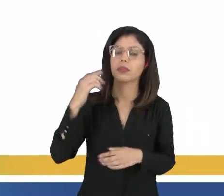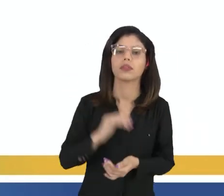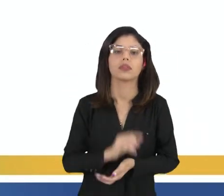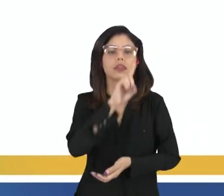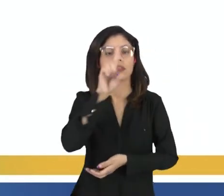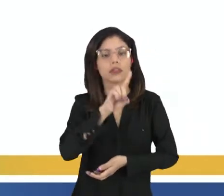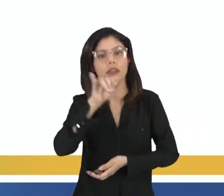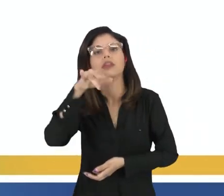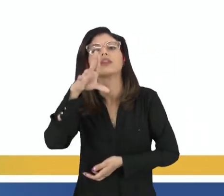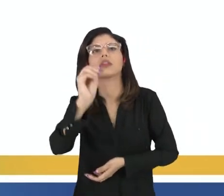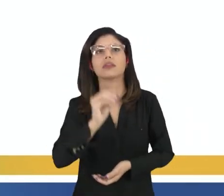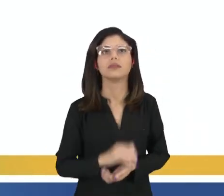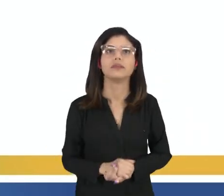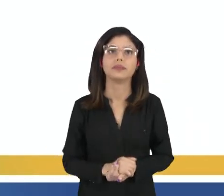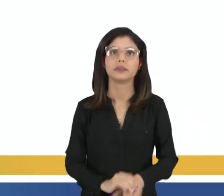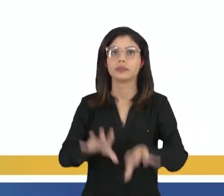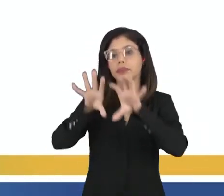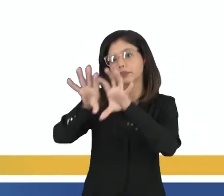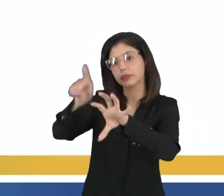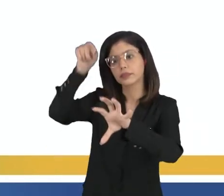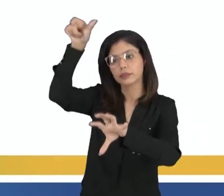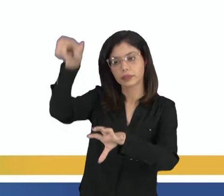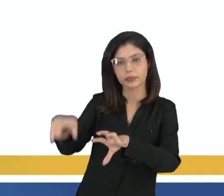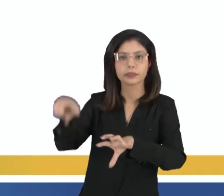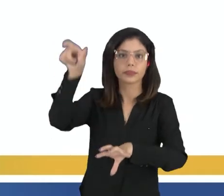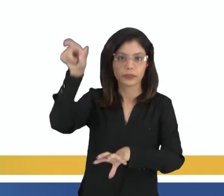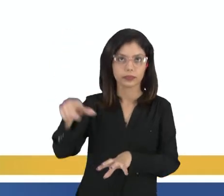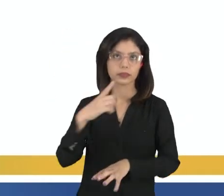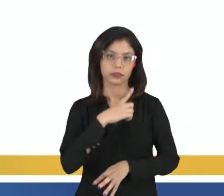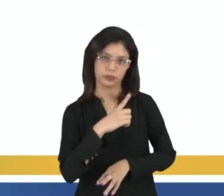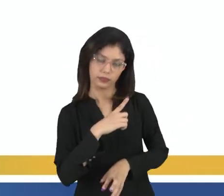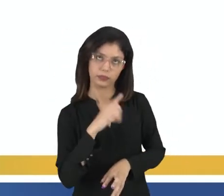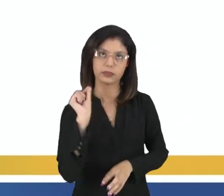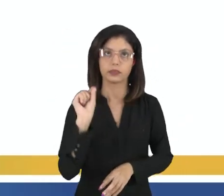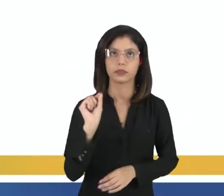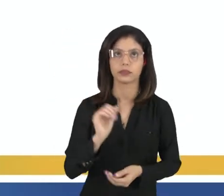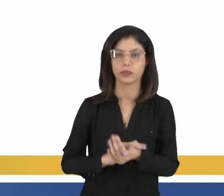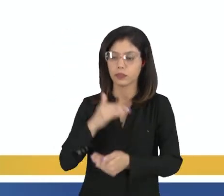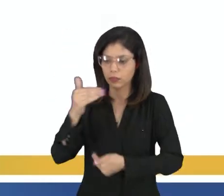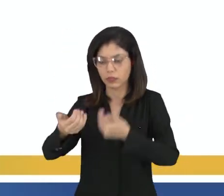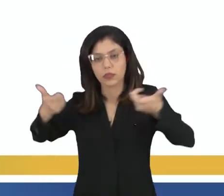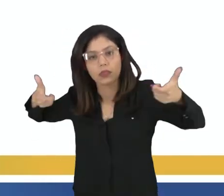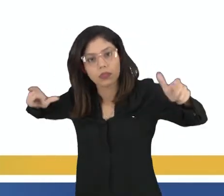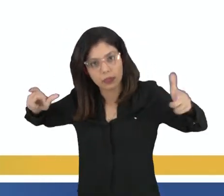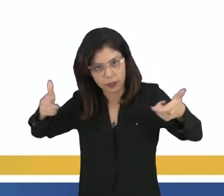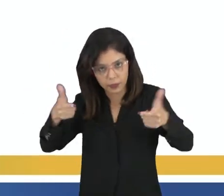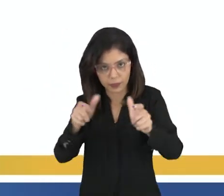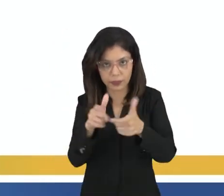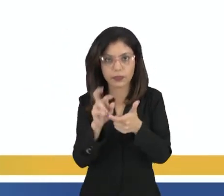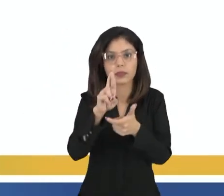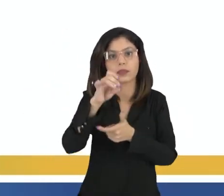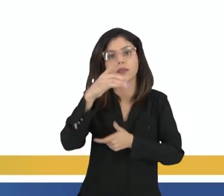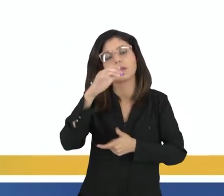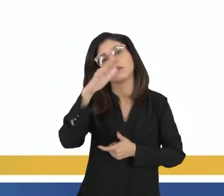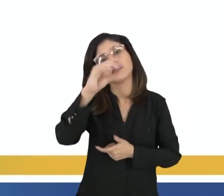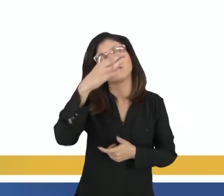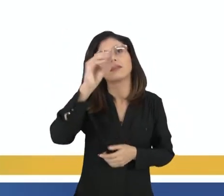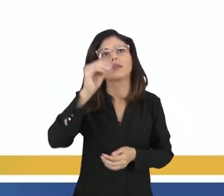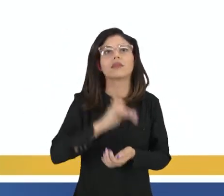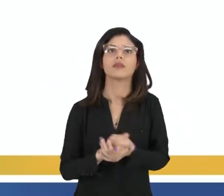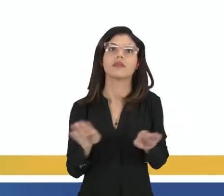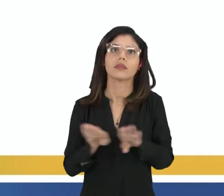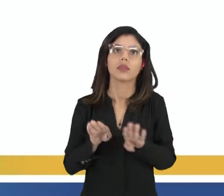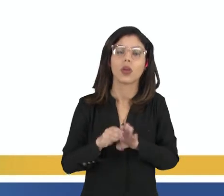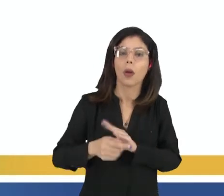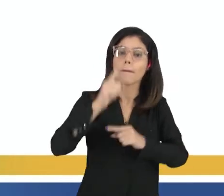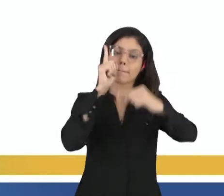zinco. E aqui, onde nós temos o processo de redução, nós temos o polo